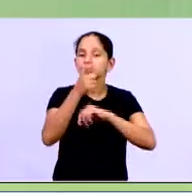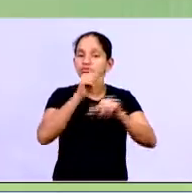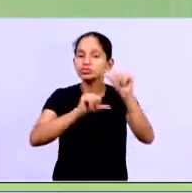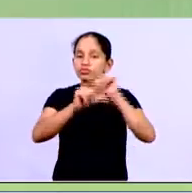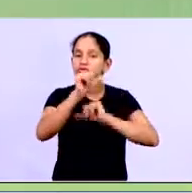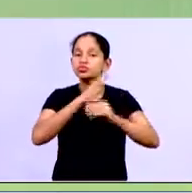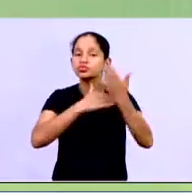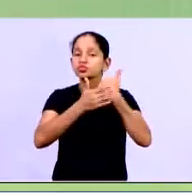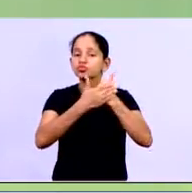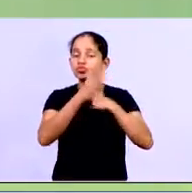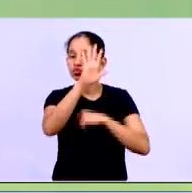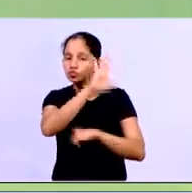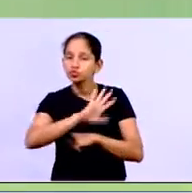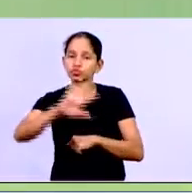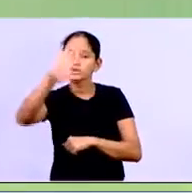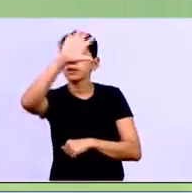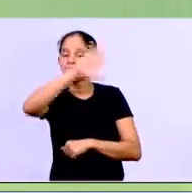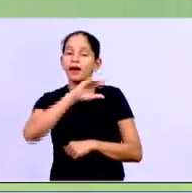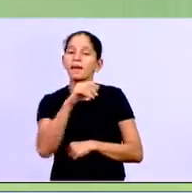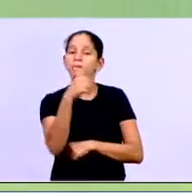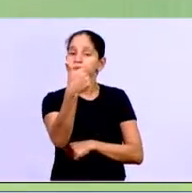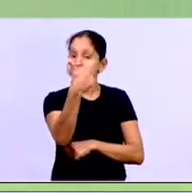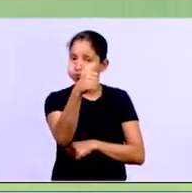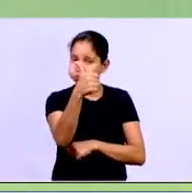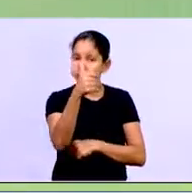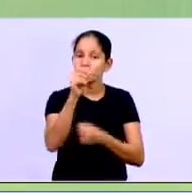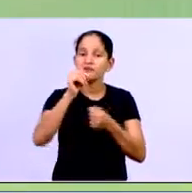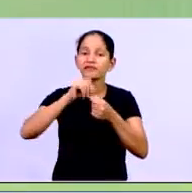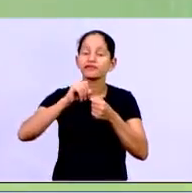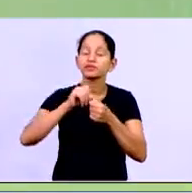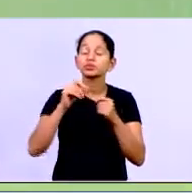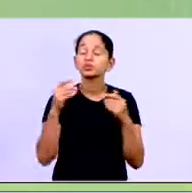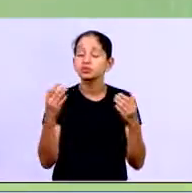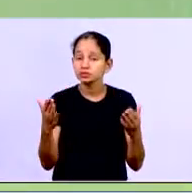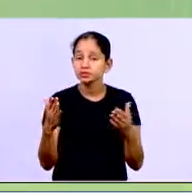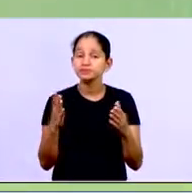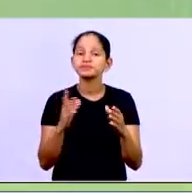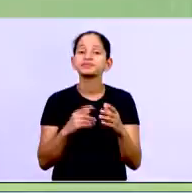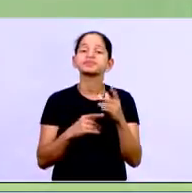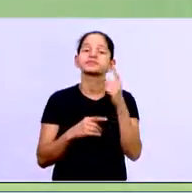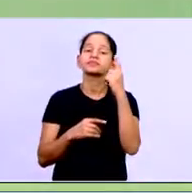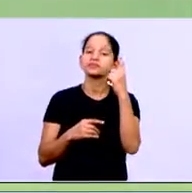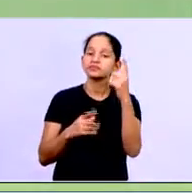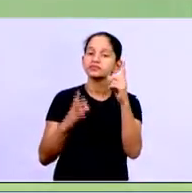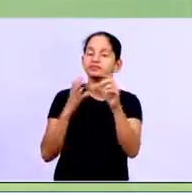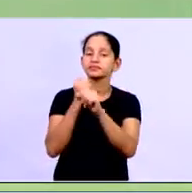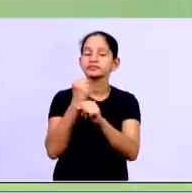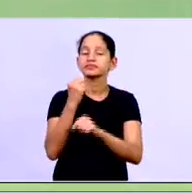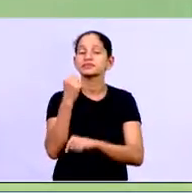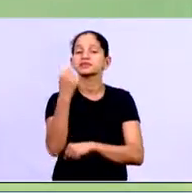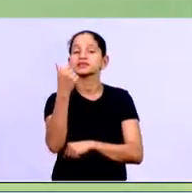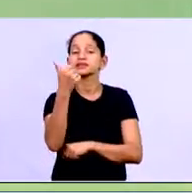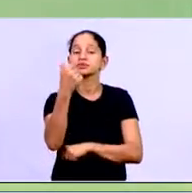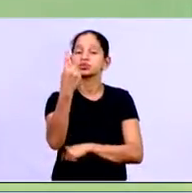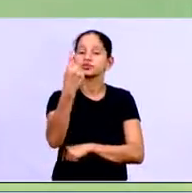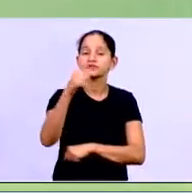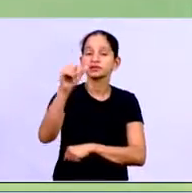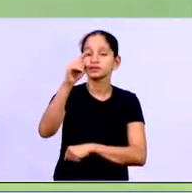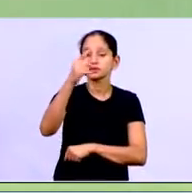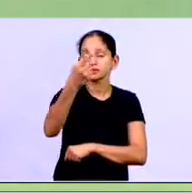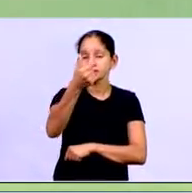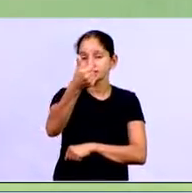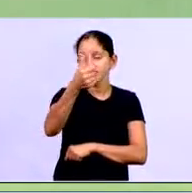valores. Primeira coisa que eu vou fazer, então, eu vou somar. 1 mais 0,10 vai dar 1,10.